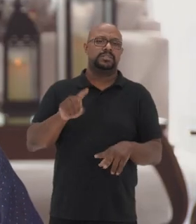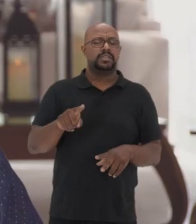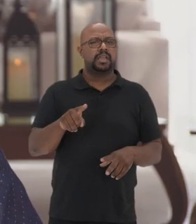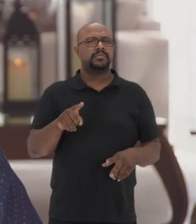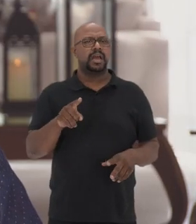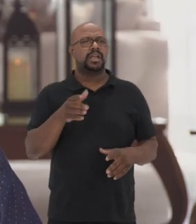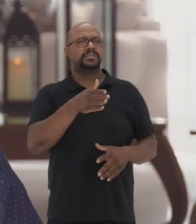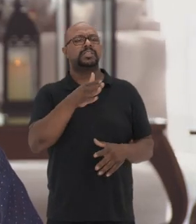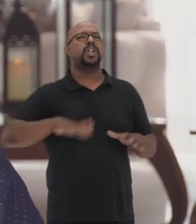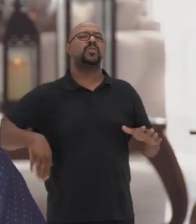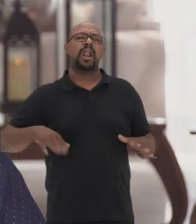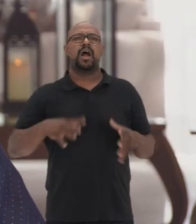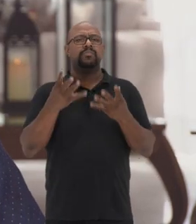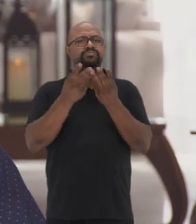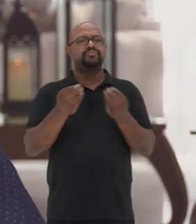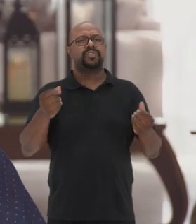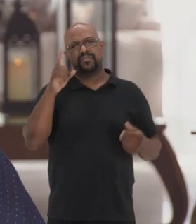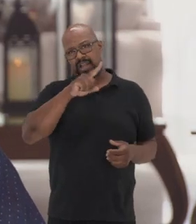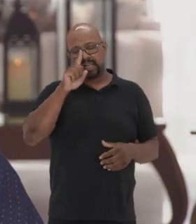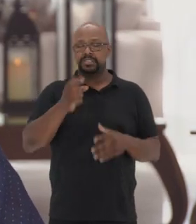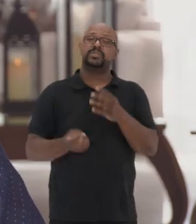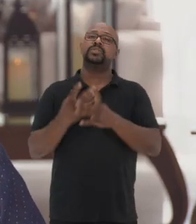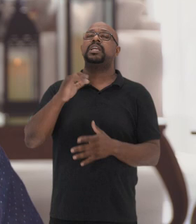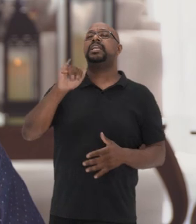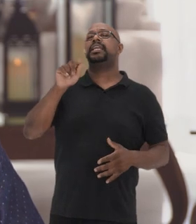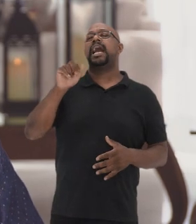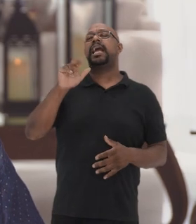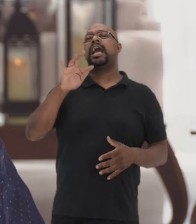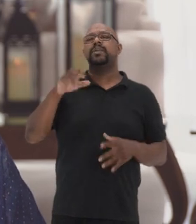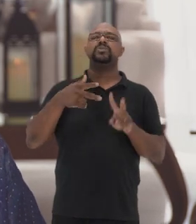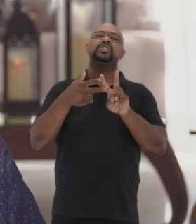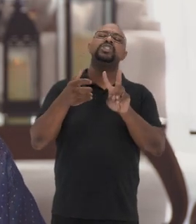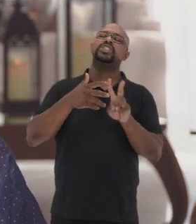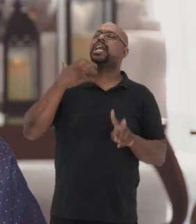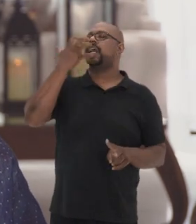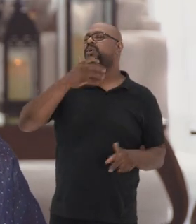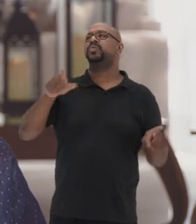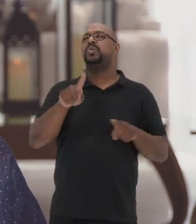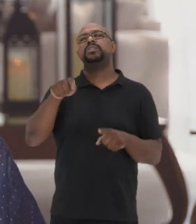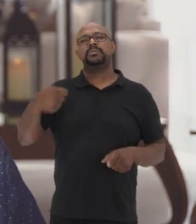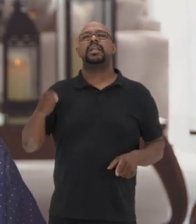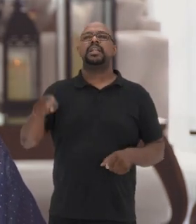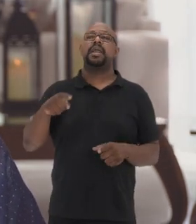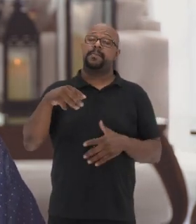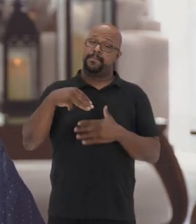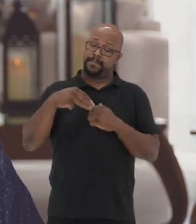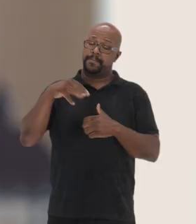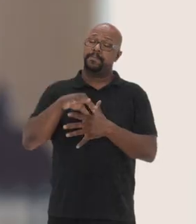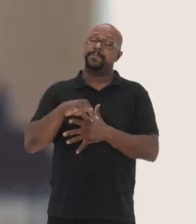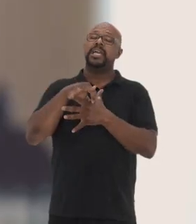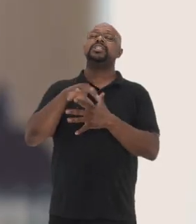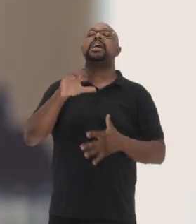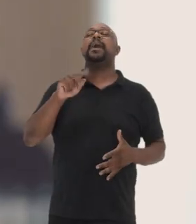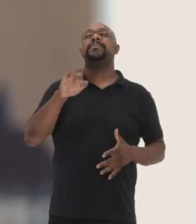das Missões no litoral surgem os ingaraíbos e indígenas cantores que também eram chamados de mestres de Capela